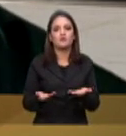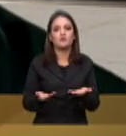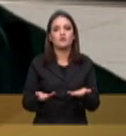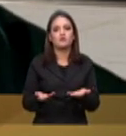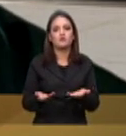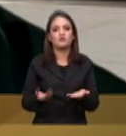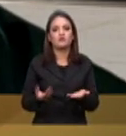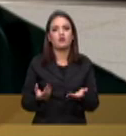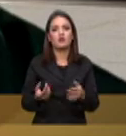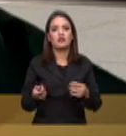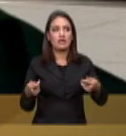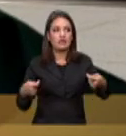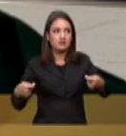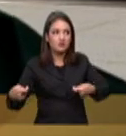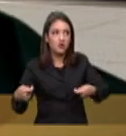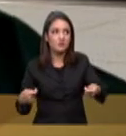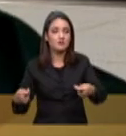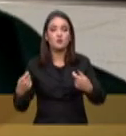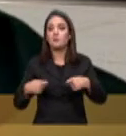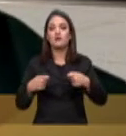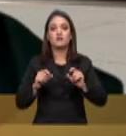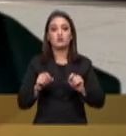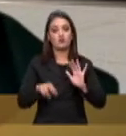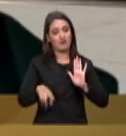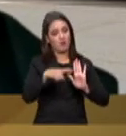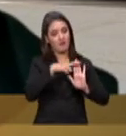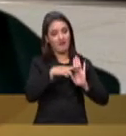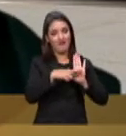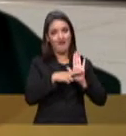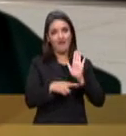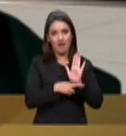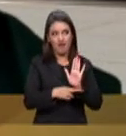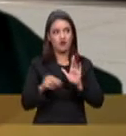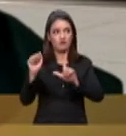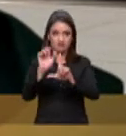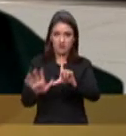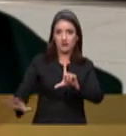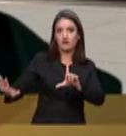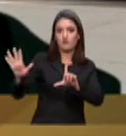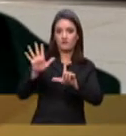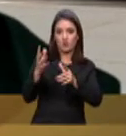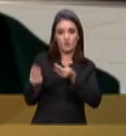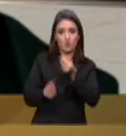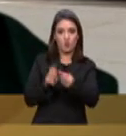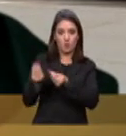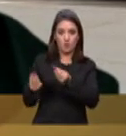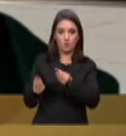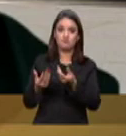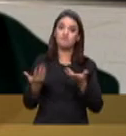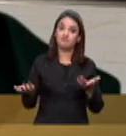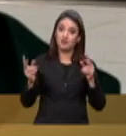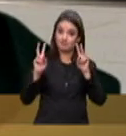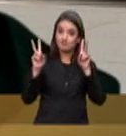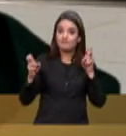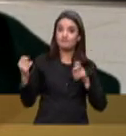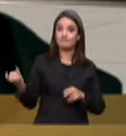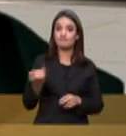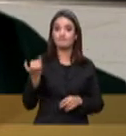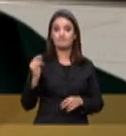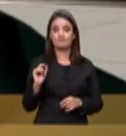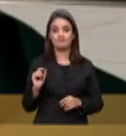entre os competidores passa pela regulação do poder das plataformas. E aqui é um tema muito